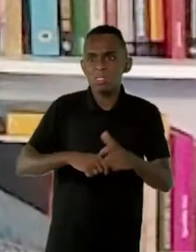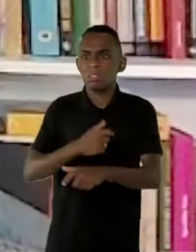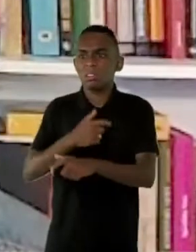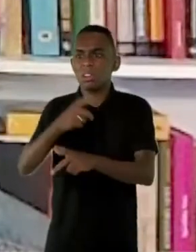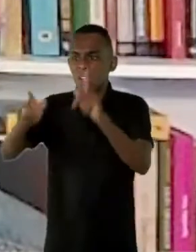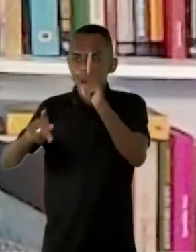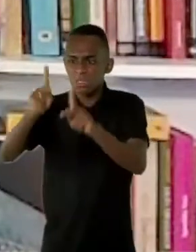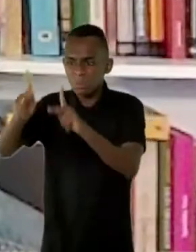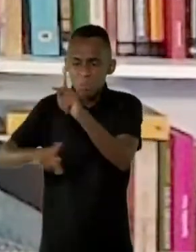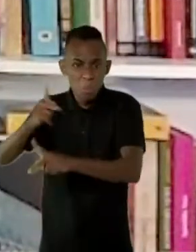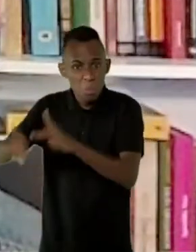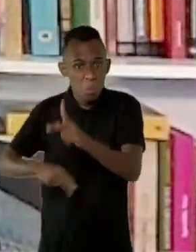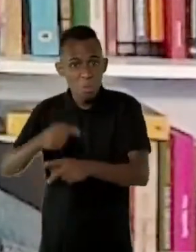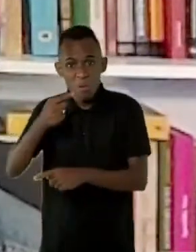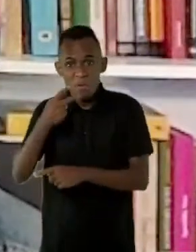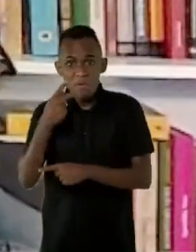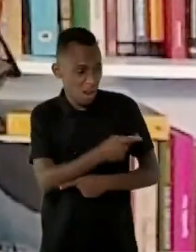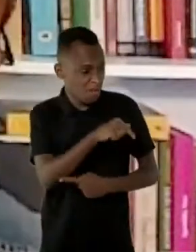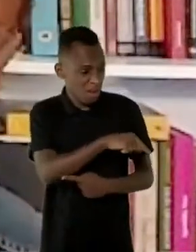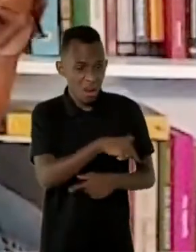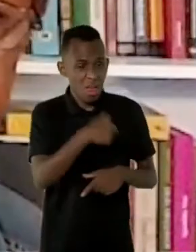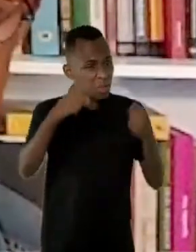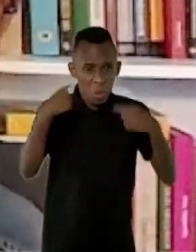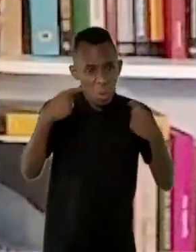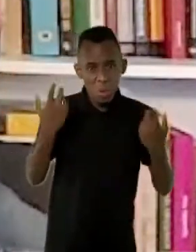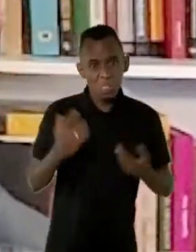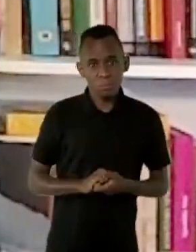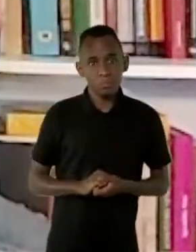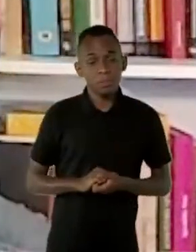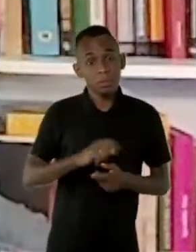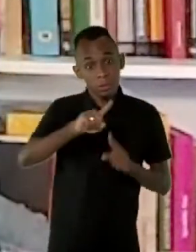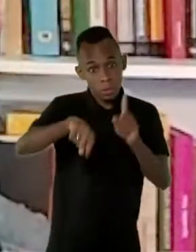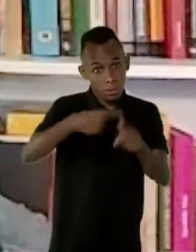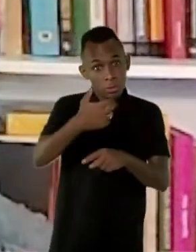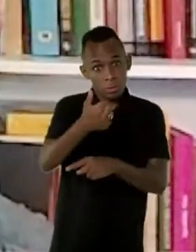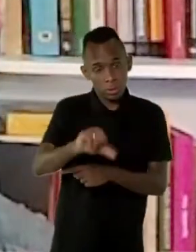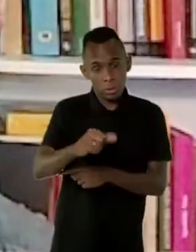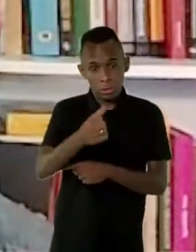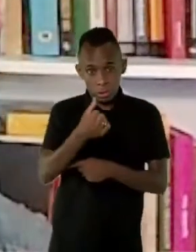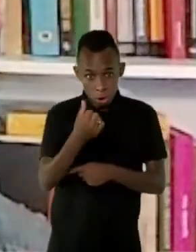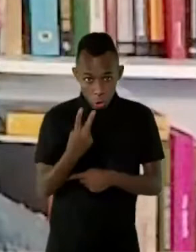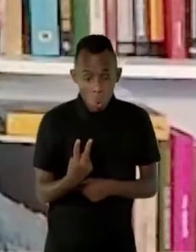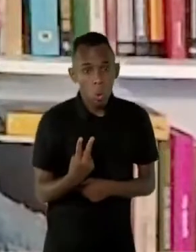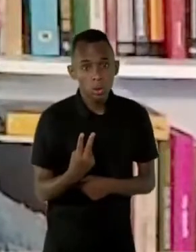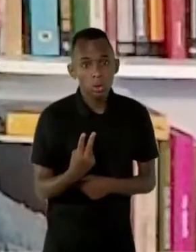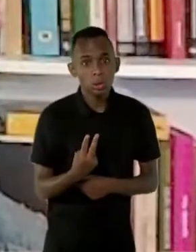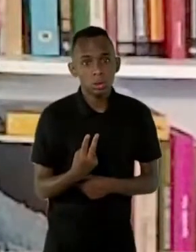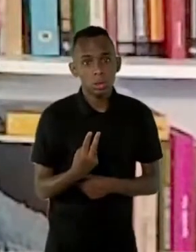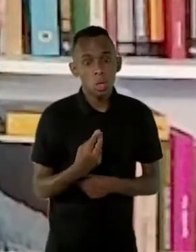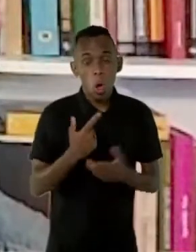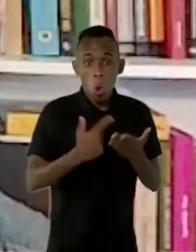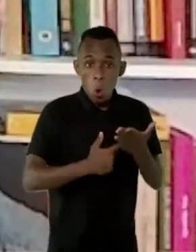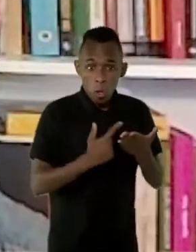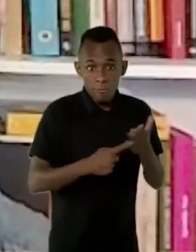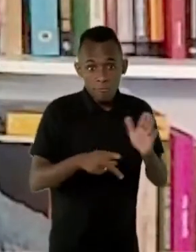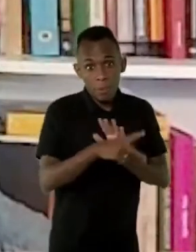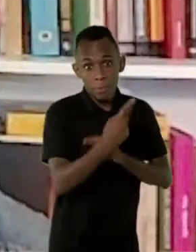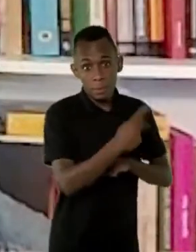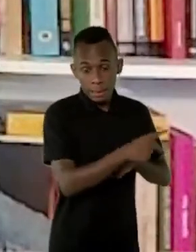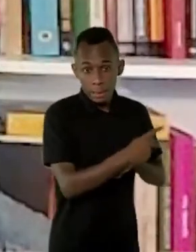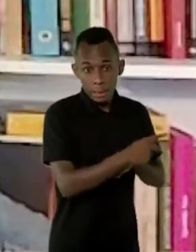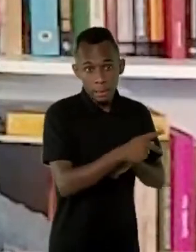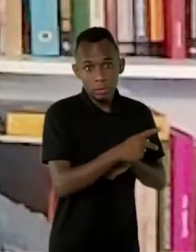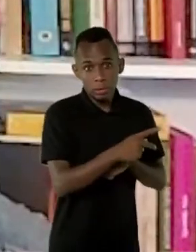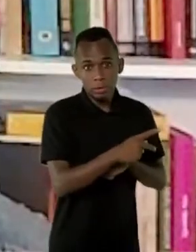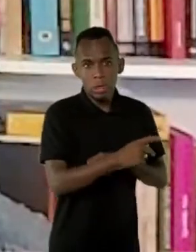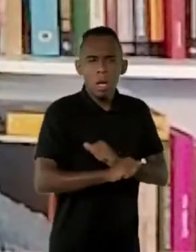associavam ela um pouco à questão da loucura, né? Mas aí, a partir de 62, a obra da Carolina ela vai viralizar